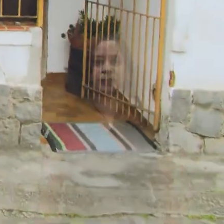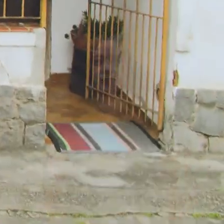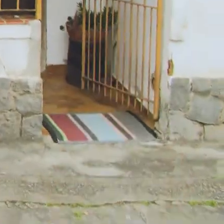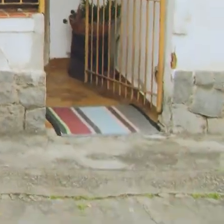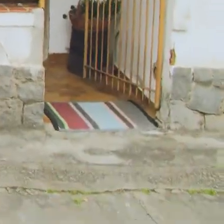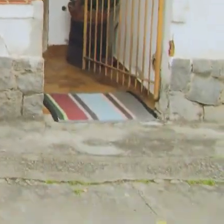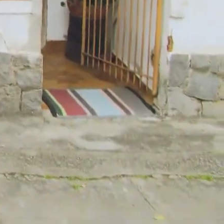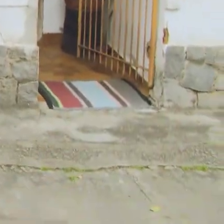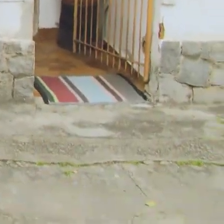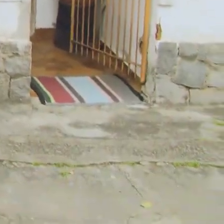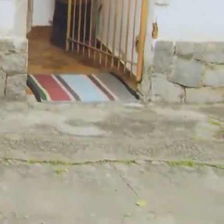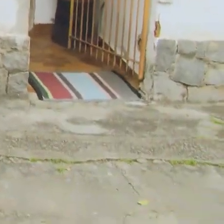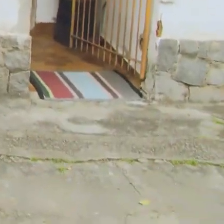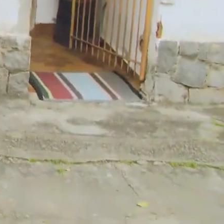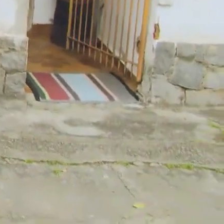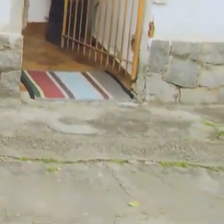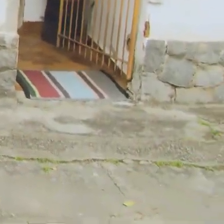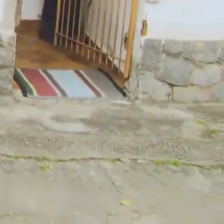Palhaço?